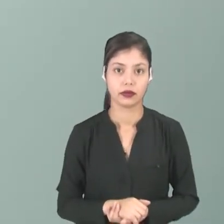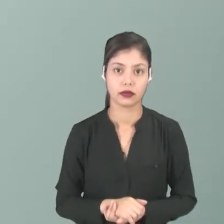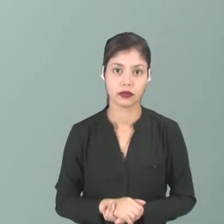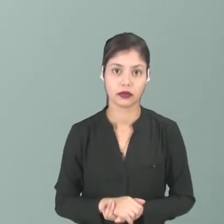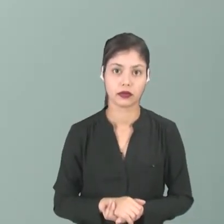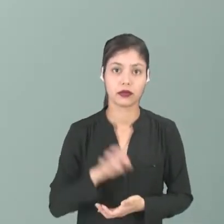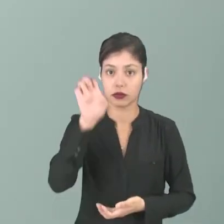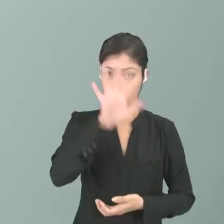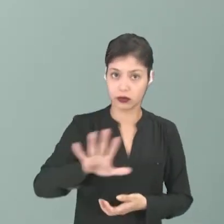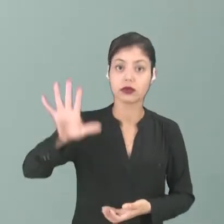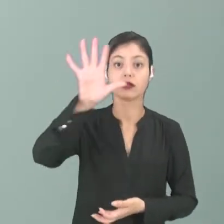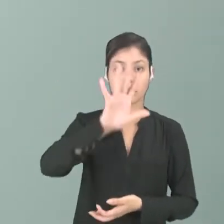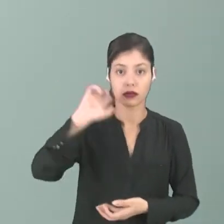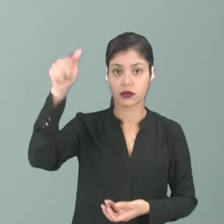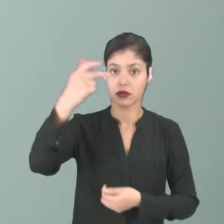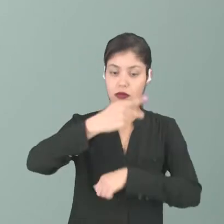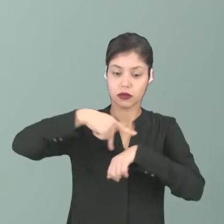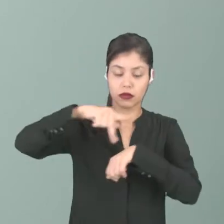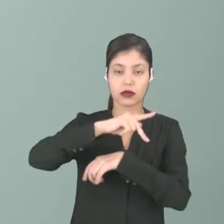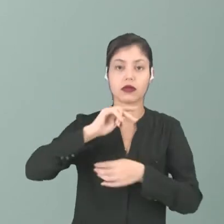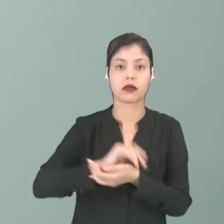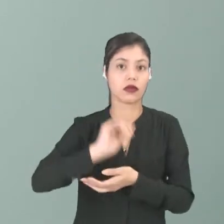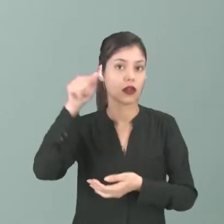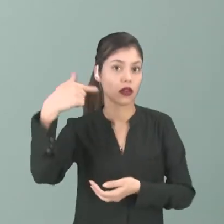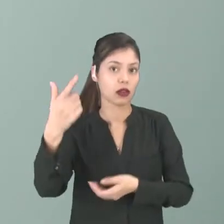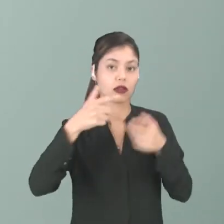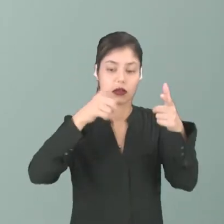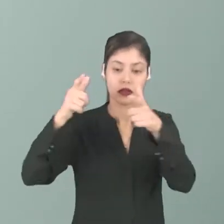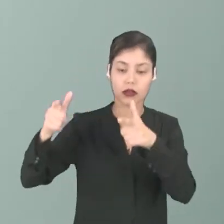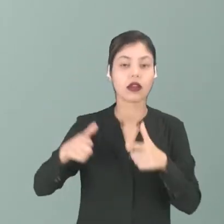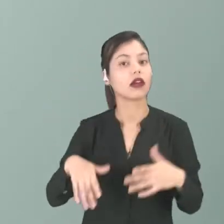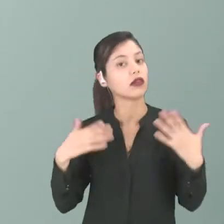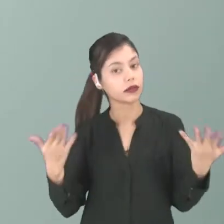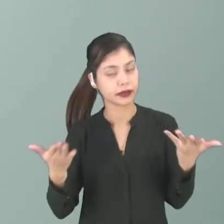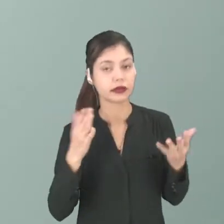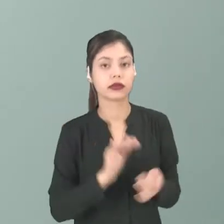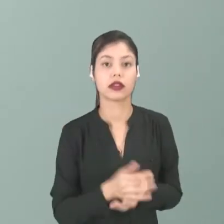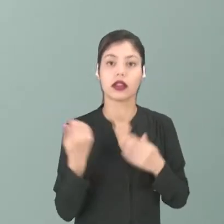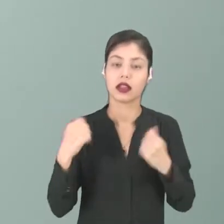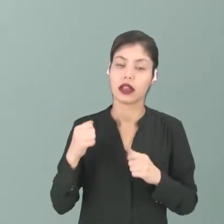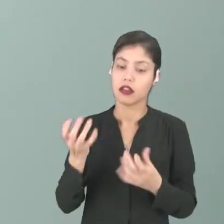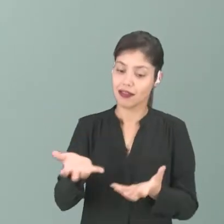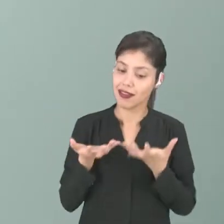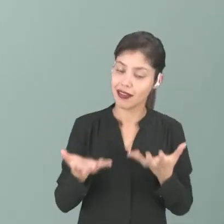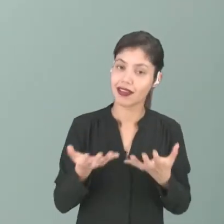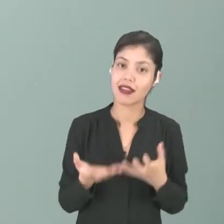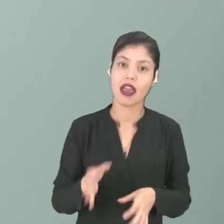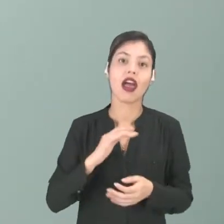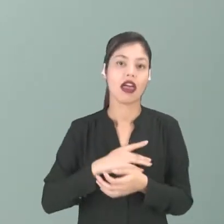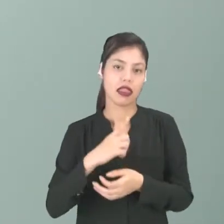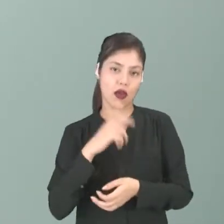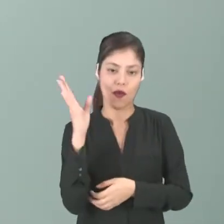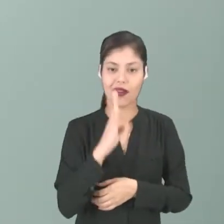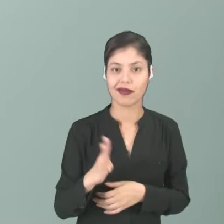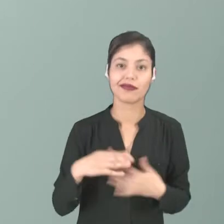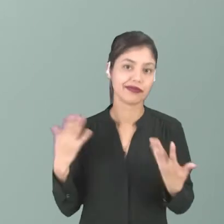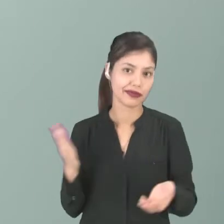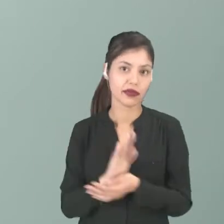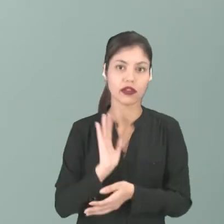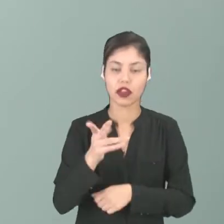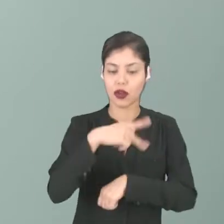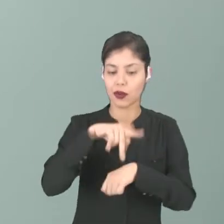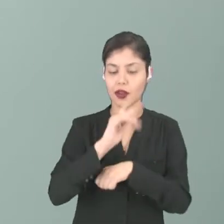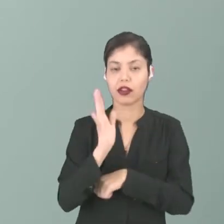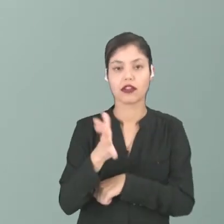a Europa, para outros países, para outros continentes que tivessem a necessidade de ocupar essa região, já que o país em si não estava